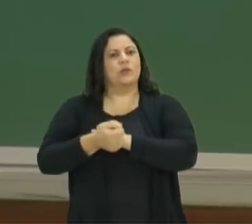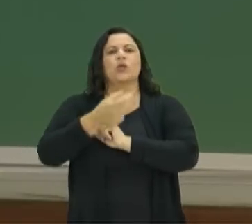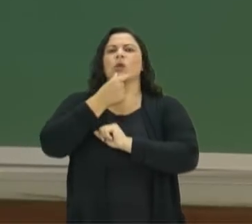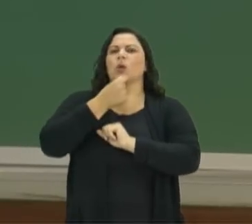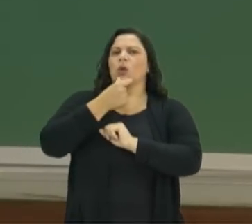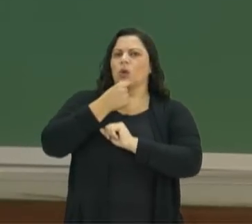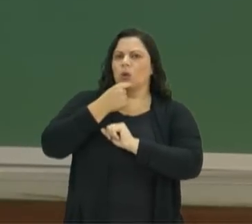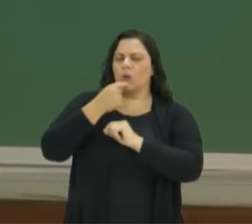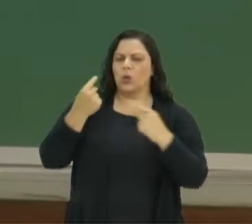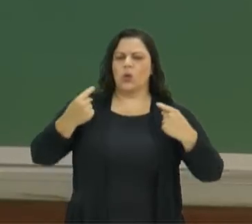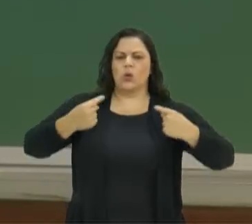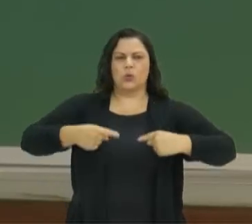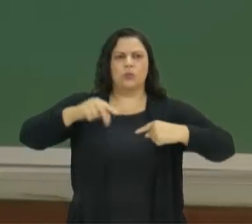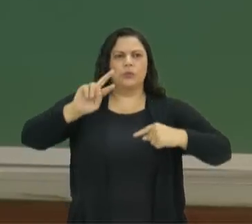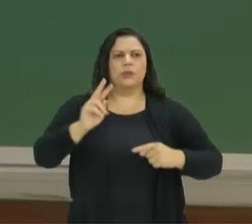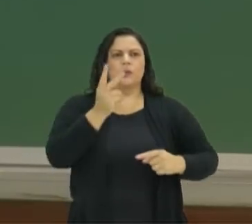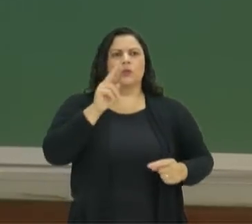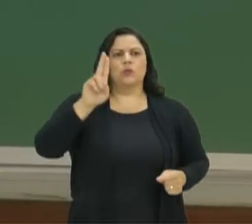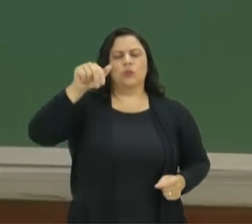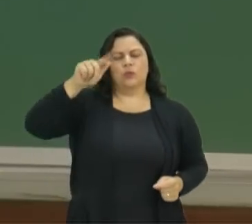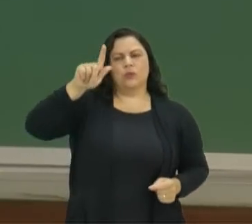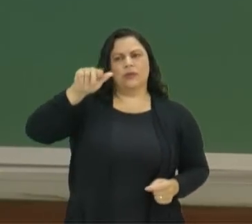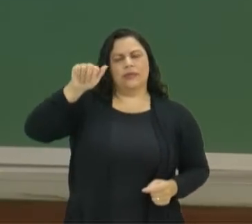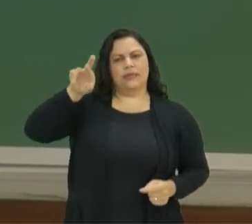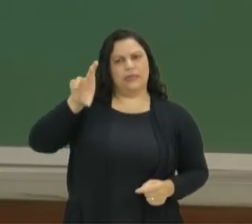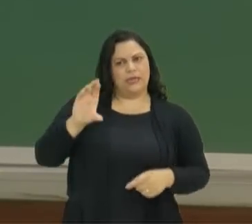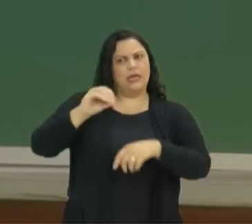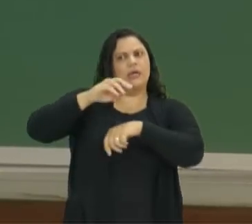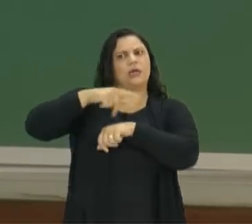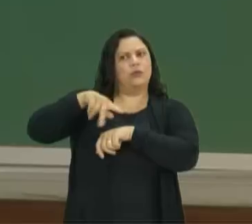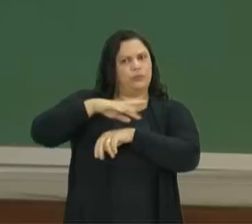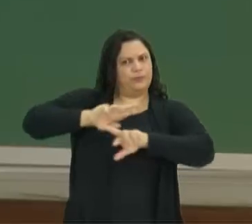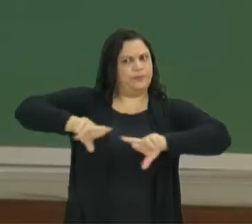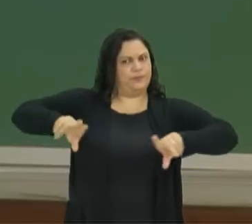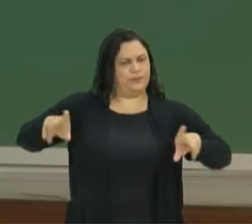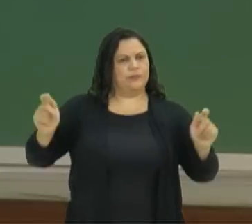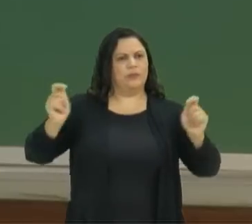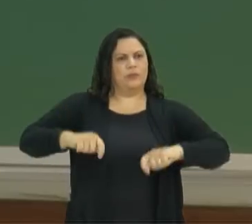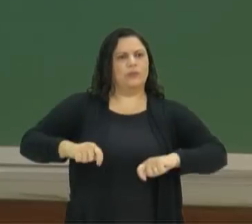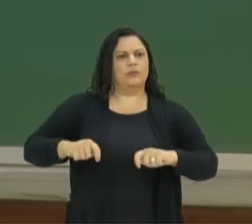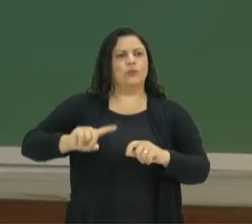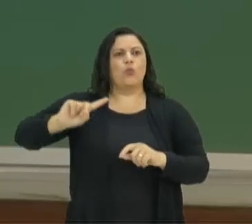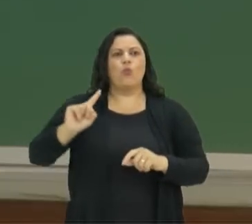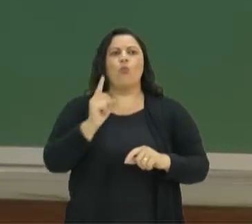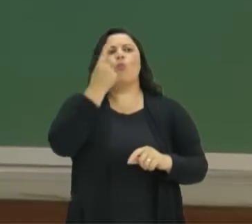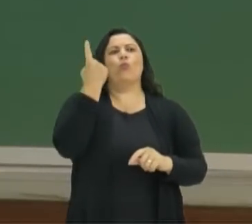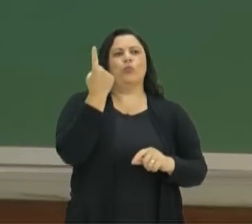competidor húngaro fez brotar o quarto e último estilo por volta de